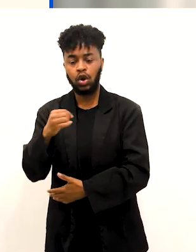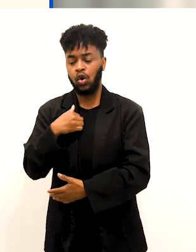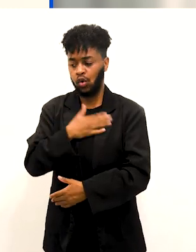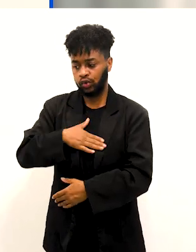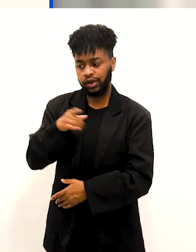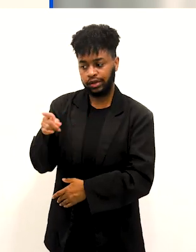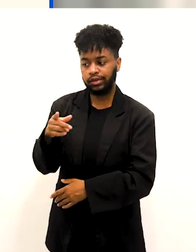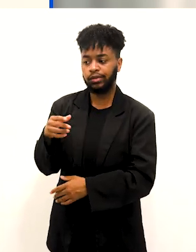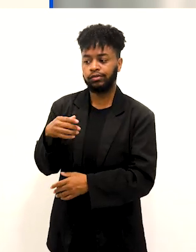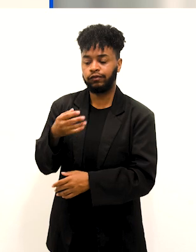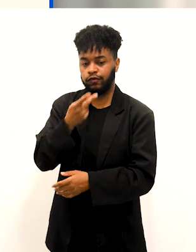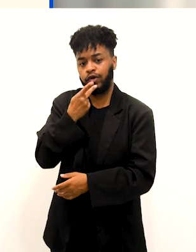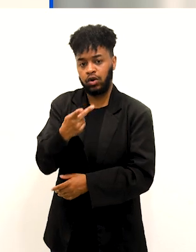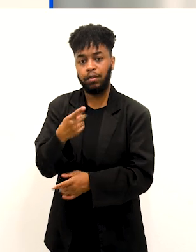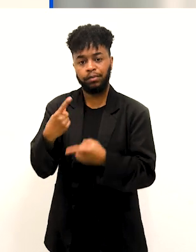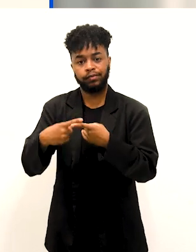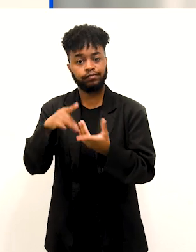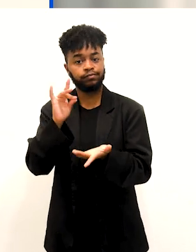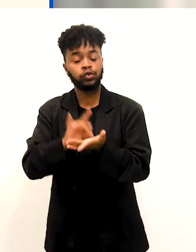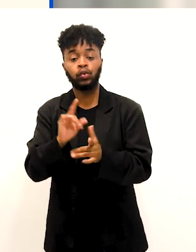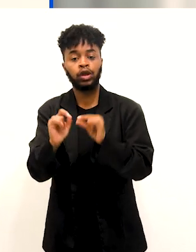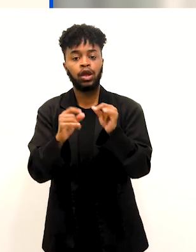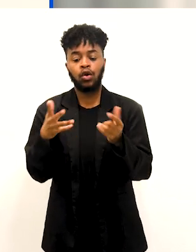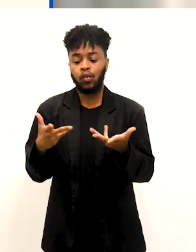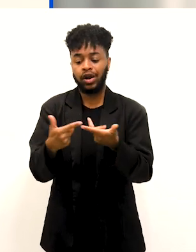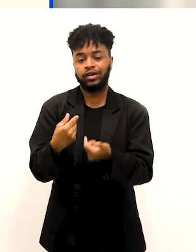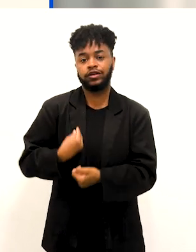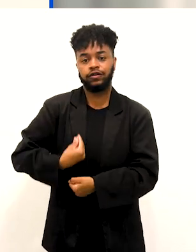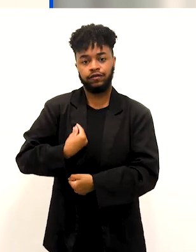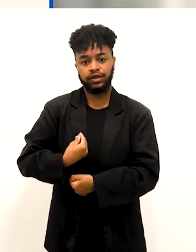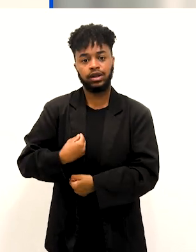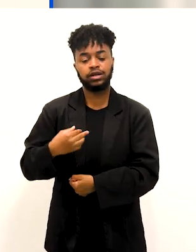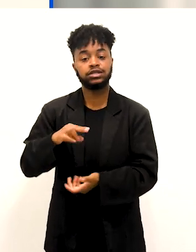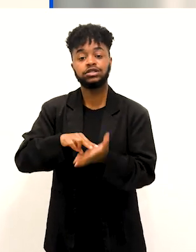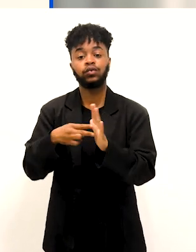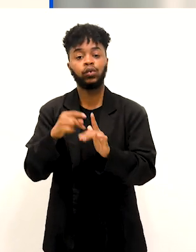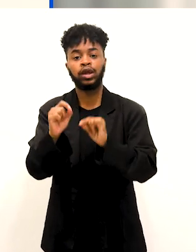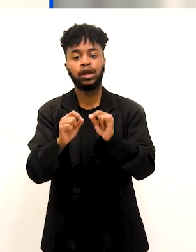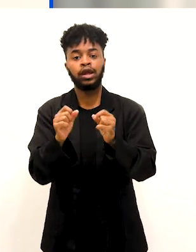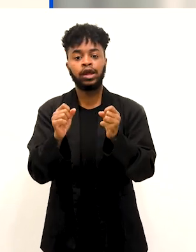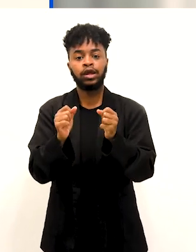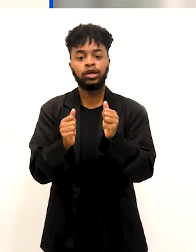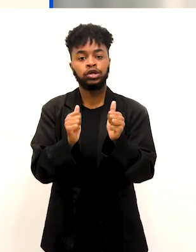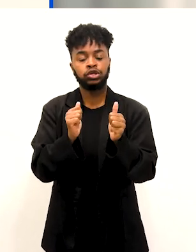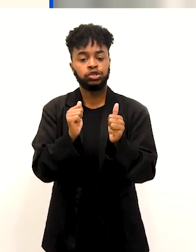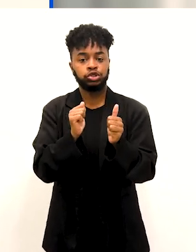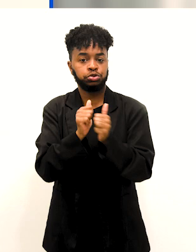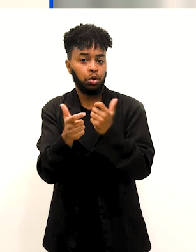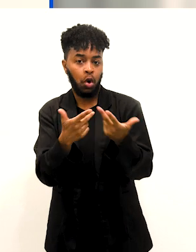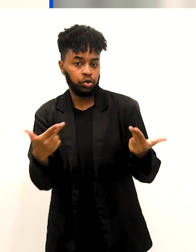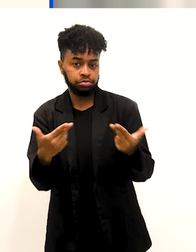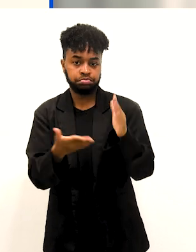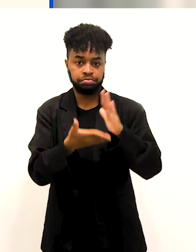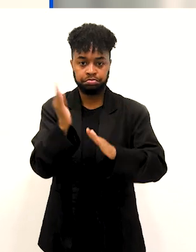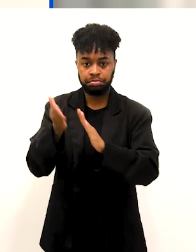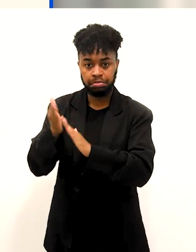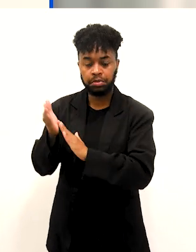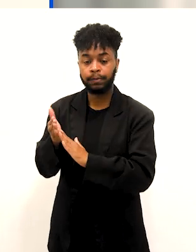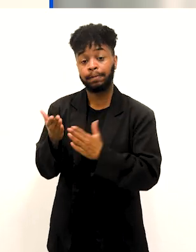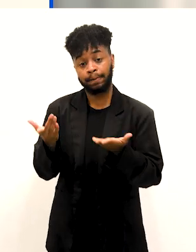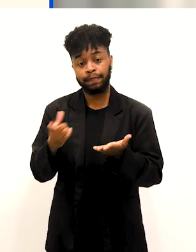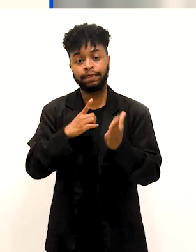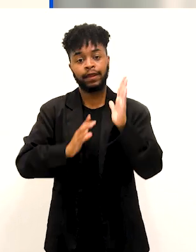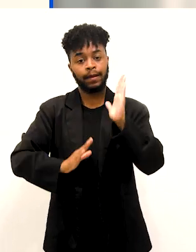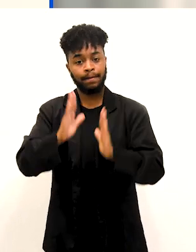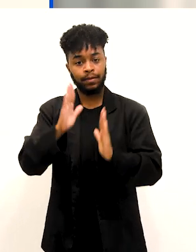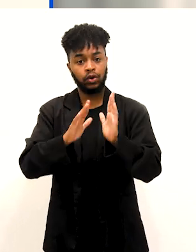comentário do Gustavo quando ele falou essencialismo, porque realmente é a qualidade de vida. Para mim representa o quê? É mais esporte, mais viagens. Então, eu, né,